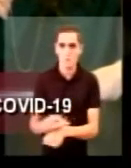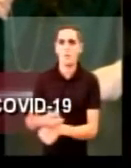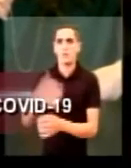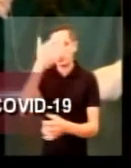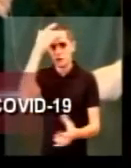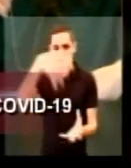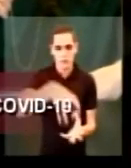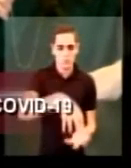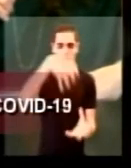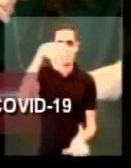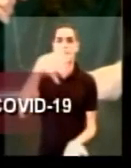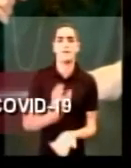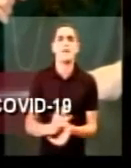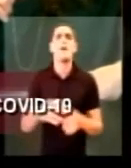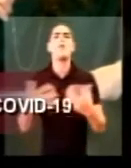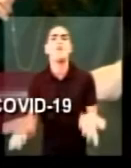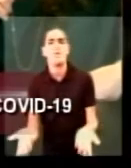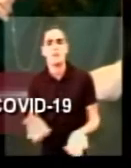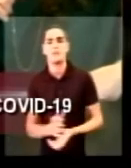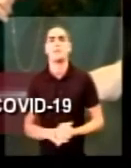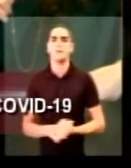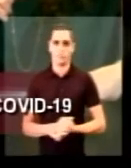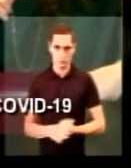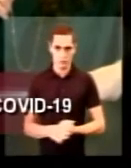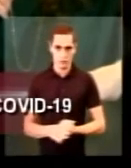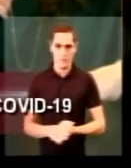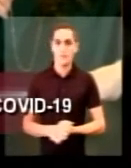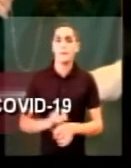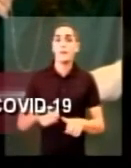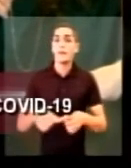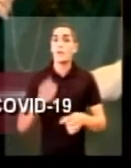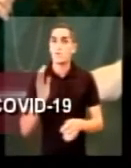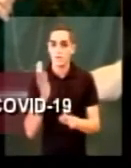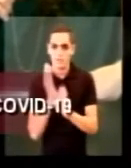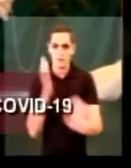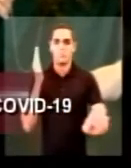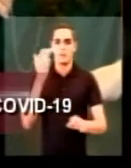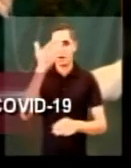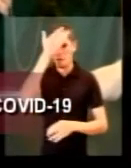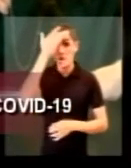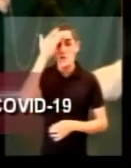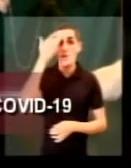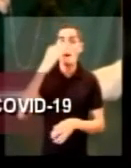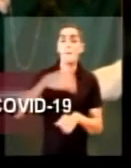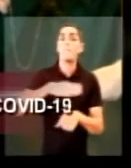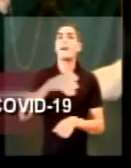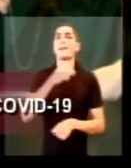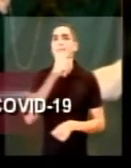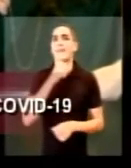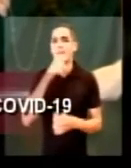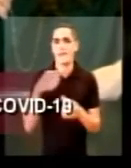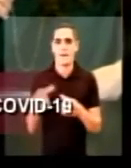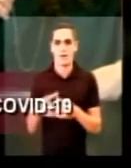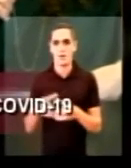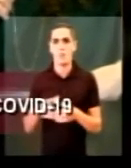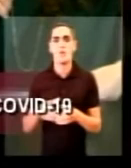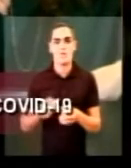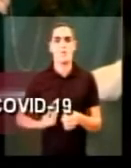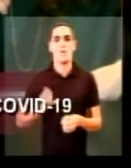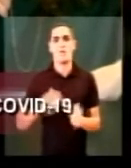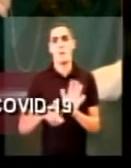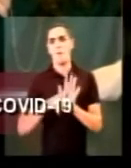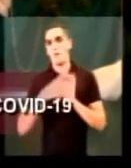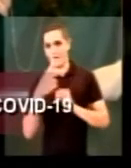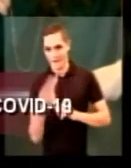um diagnóstico que esses idosos se concentram na área central da cidade, né? E também ali na região, né,